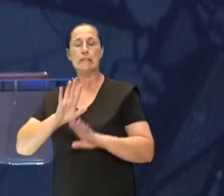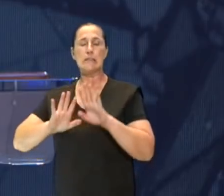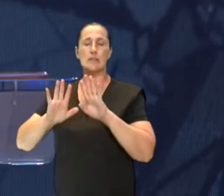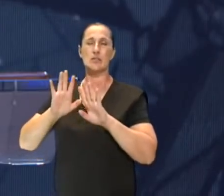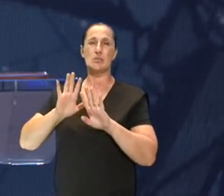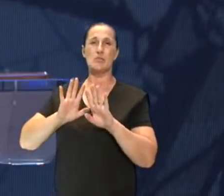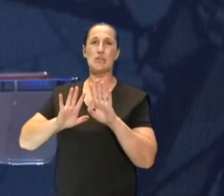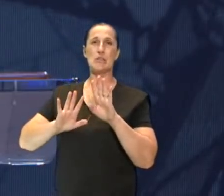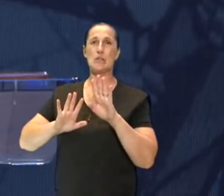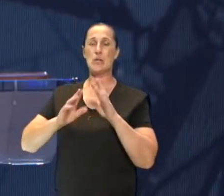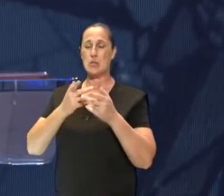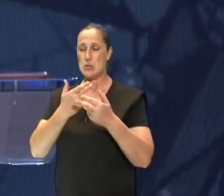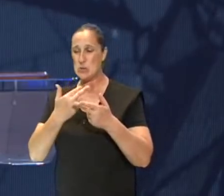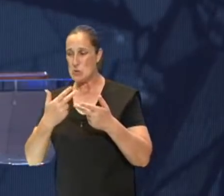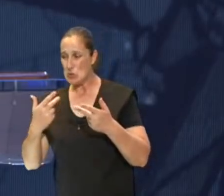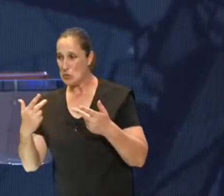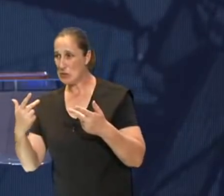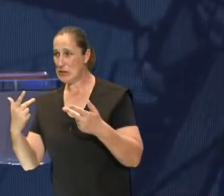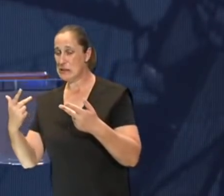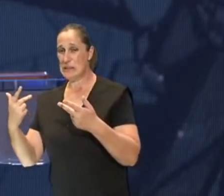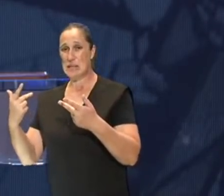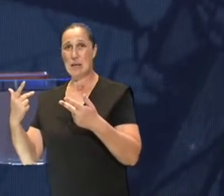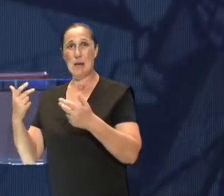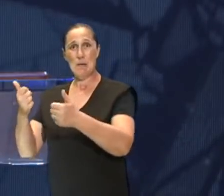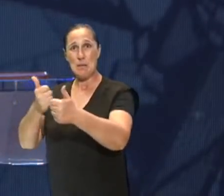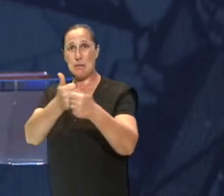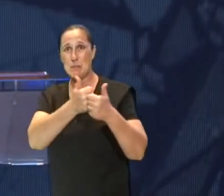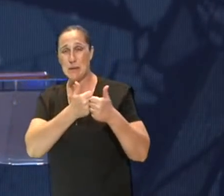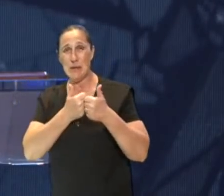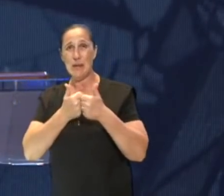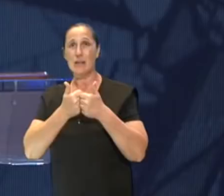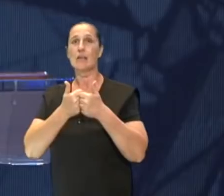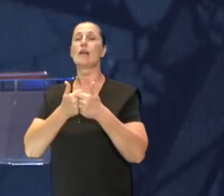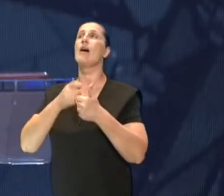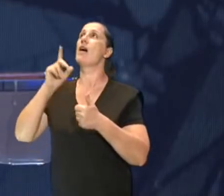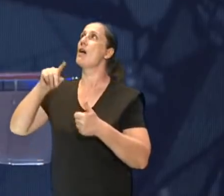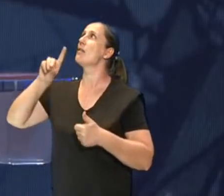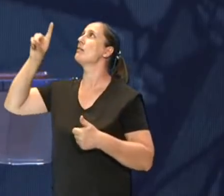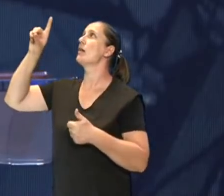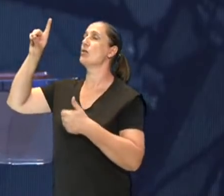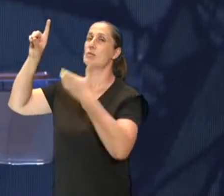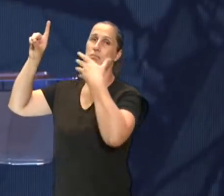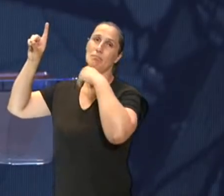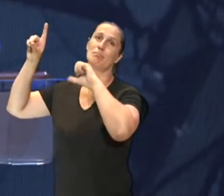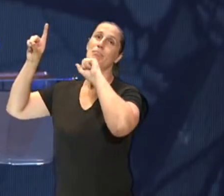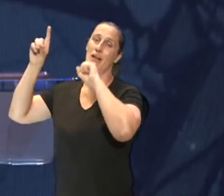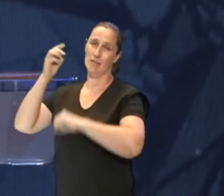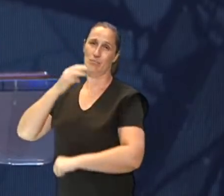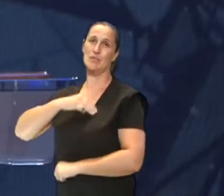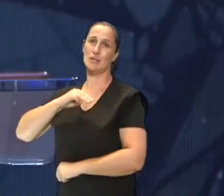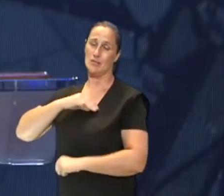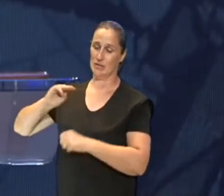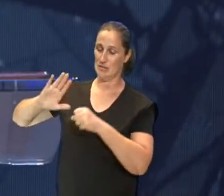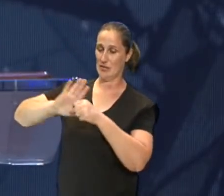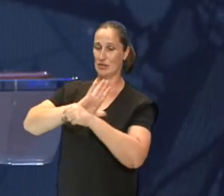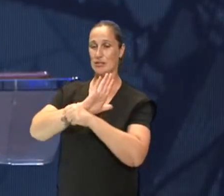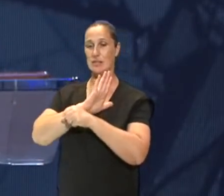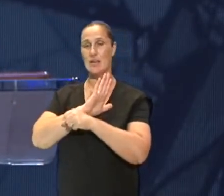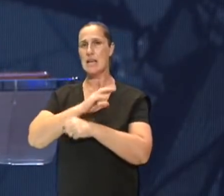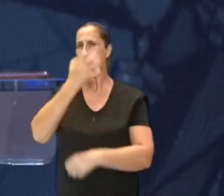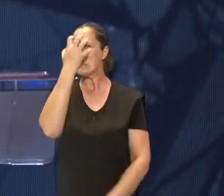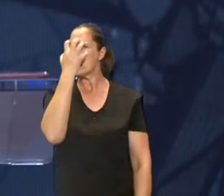tratadas pelo Pai das misericórdias. É tão sério isso, mas tão sério,